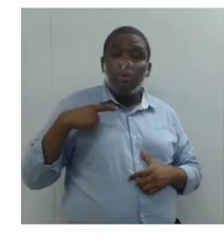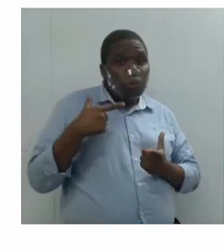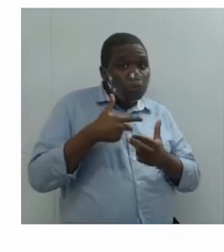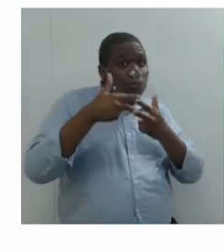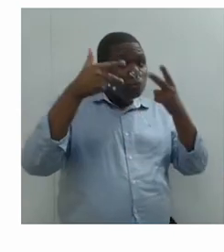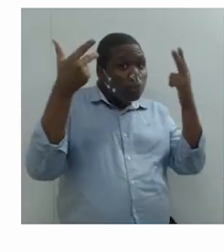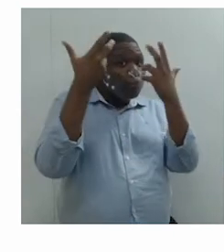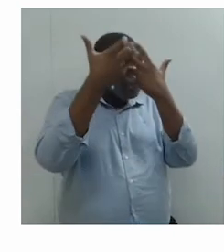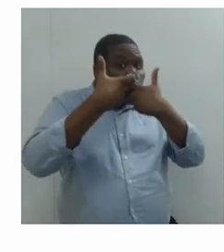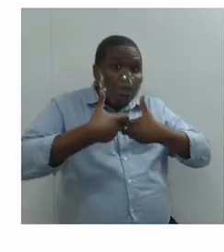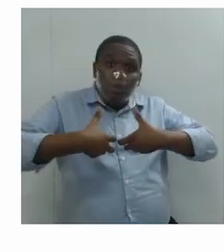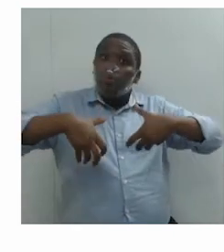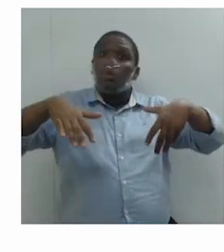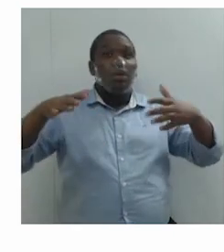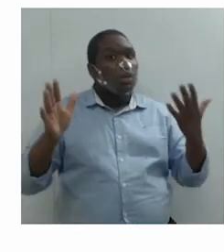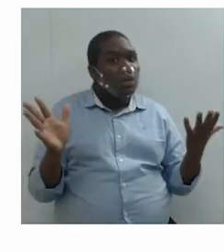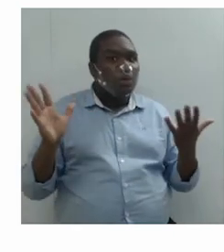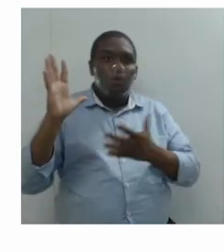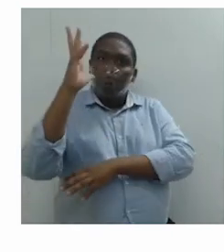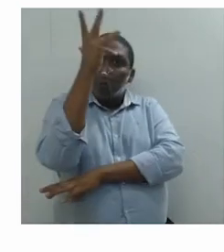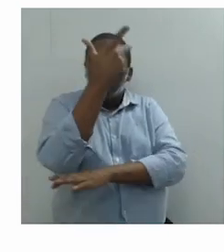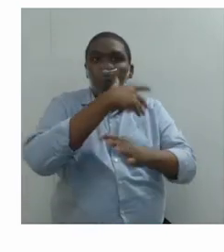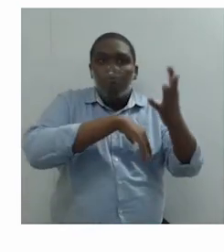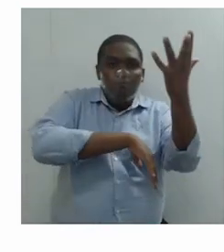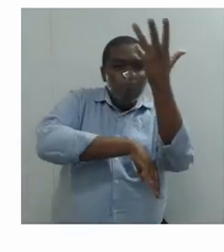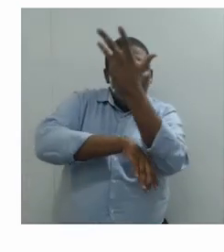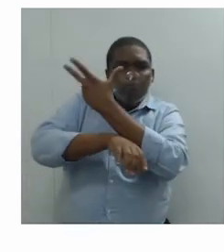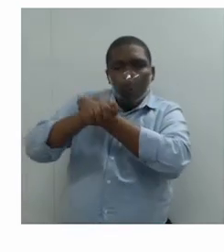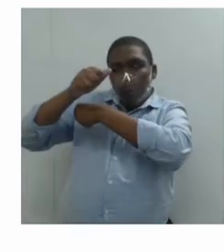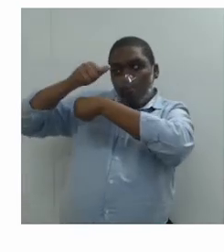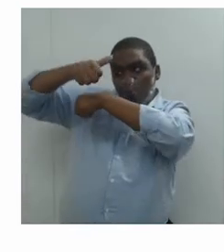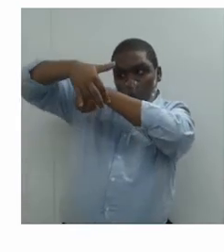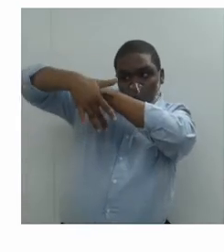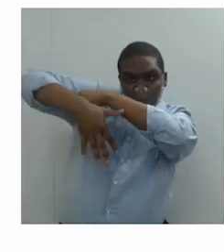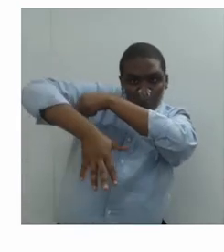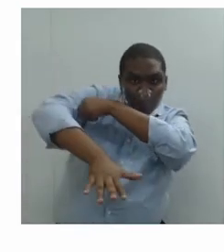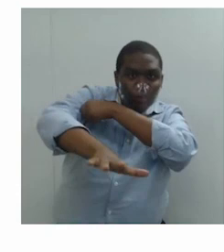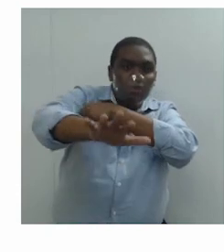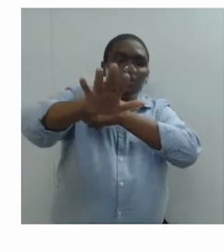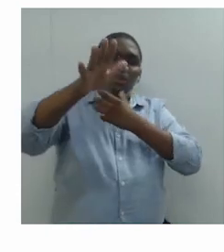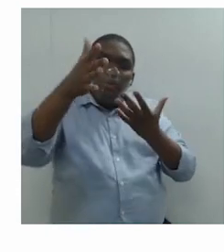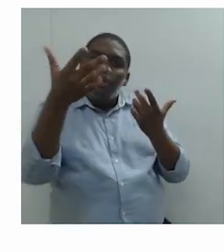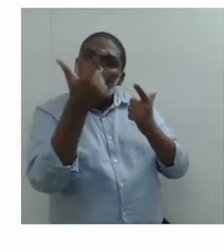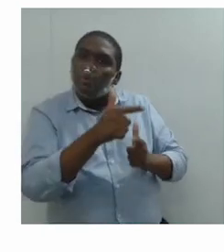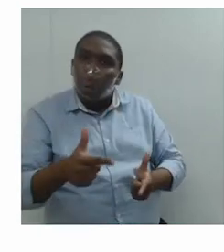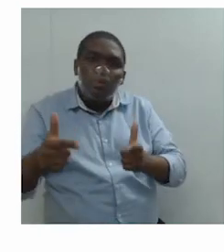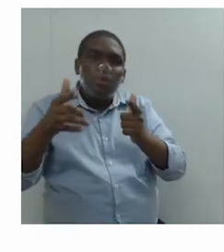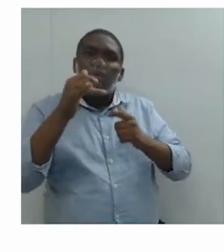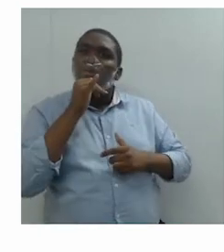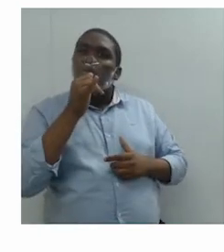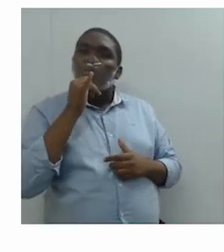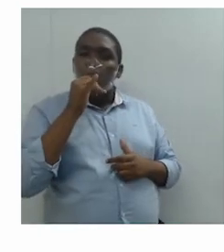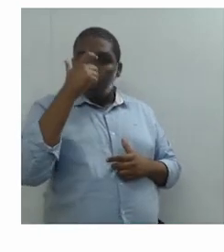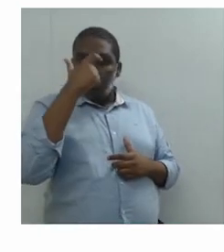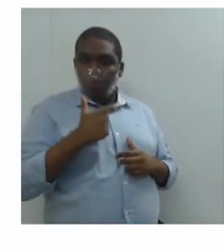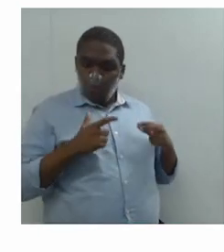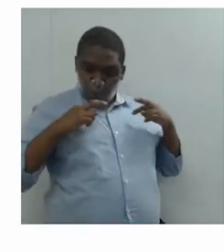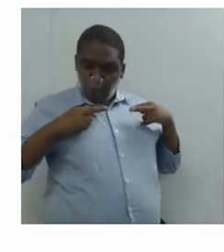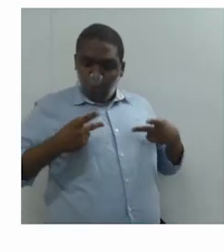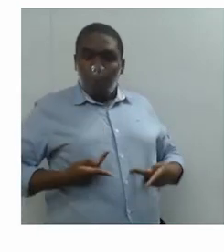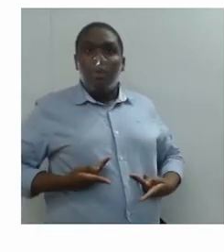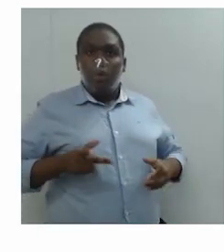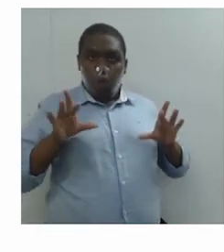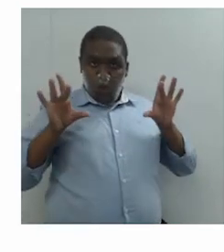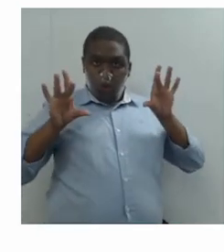natureza. Em nenhum espaço dessa imagem encontramos a ação do